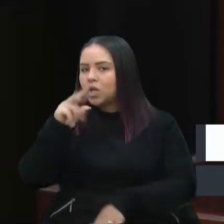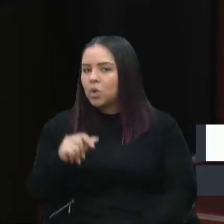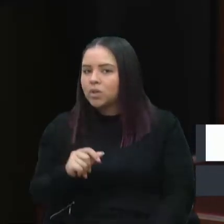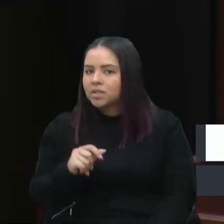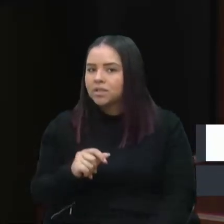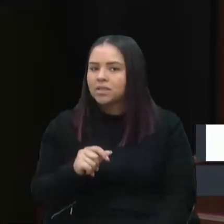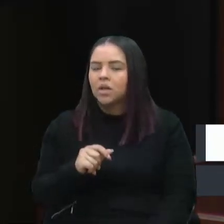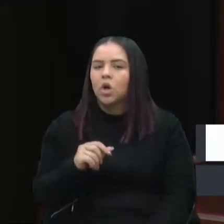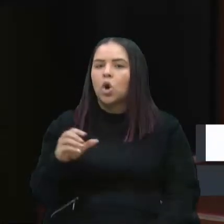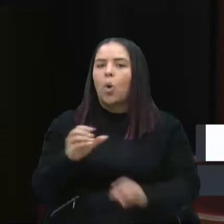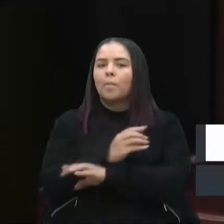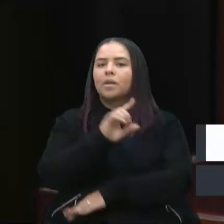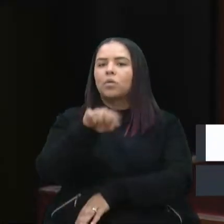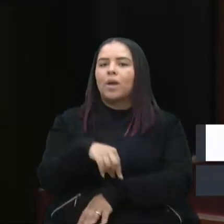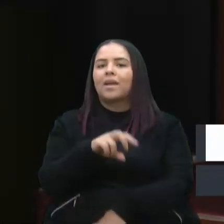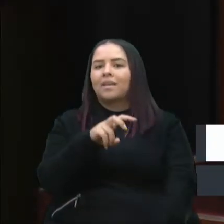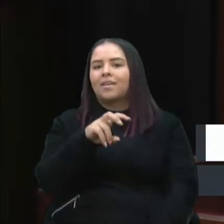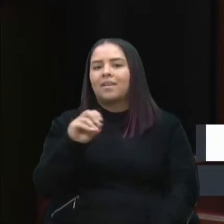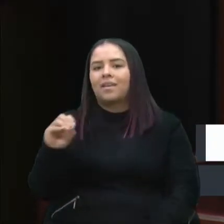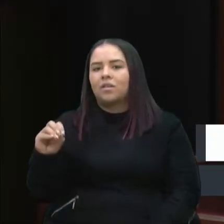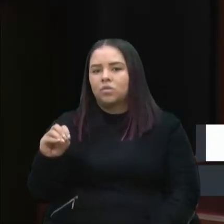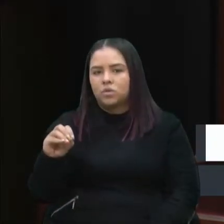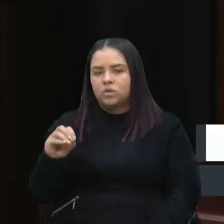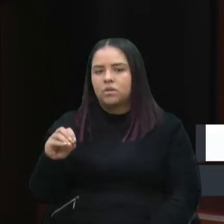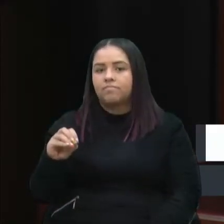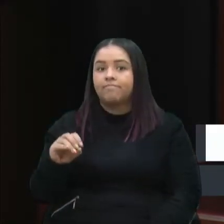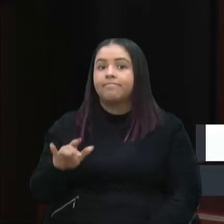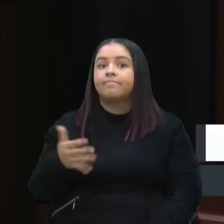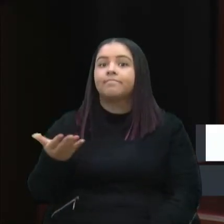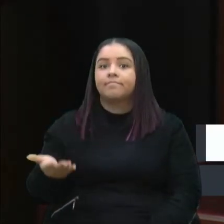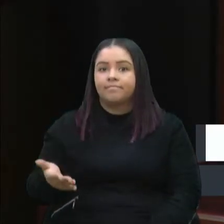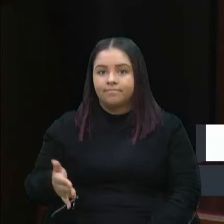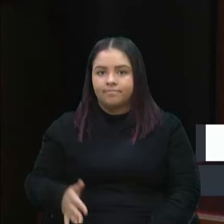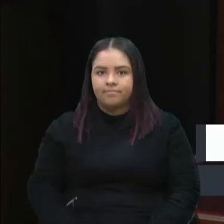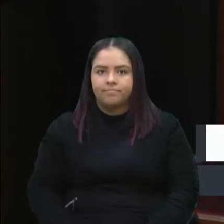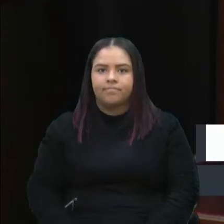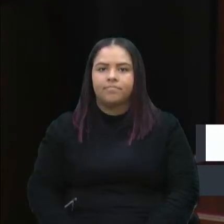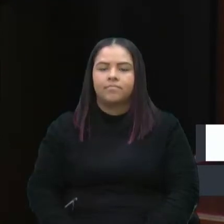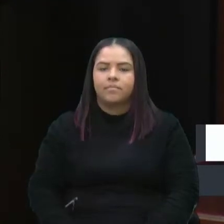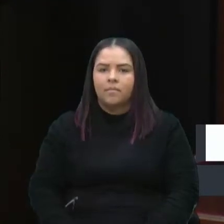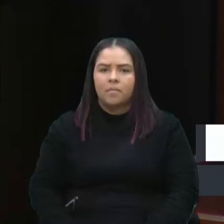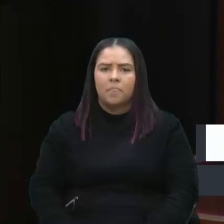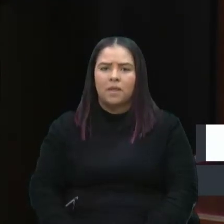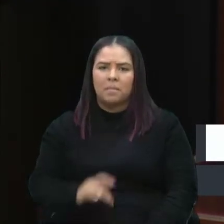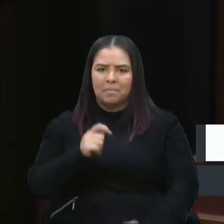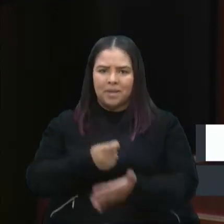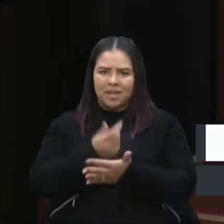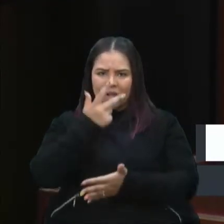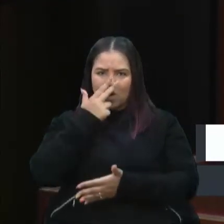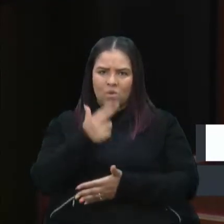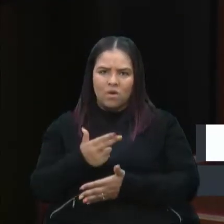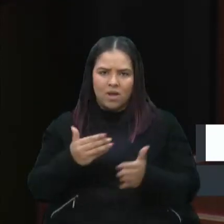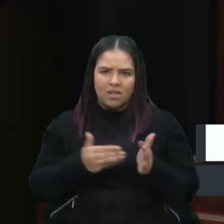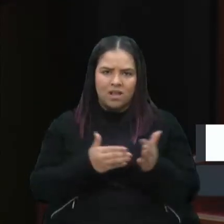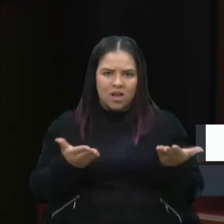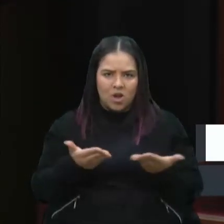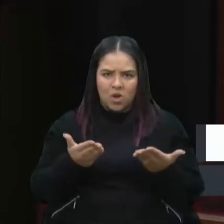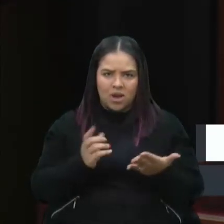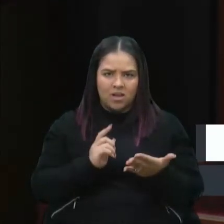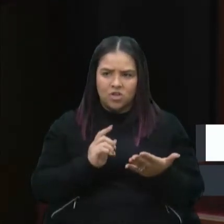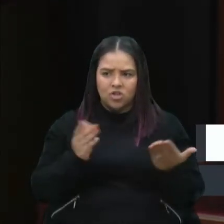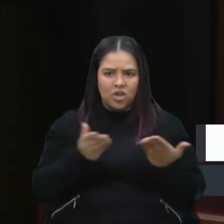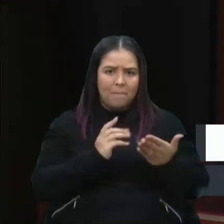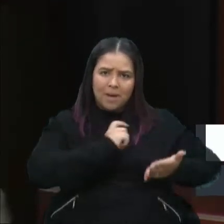pacote completo chega a quase 500, tá? Para pagar as mesmas coisas que até o presente momento foram